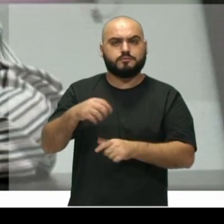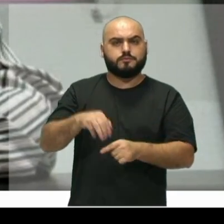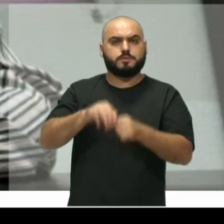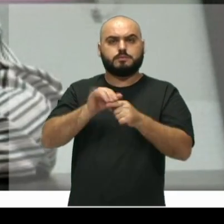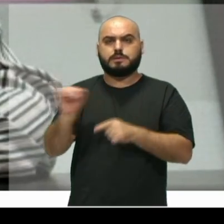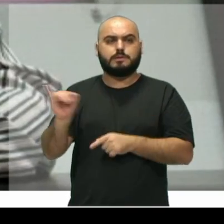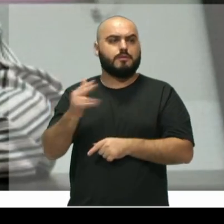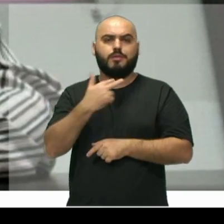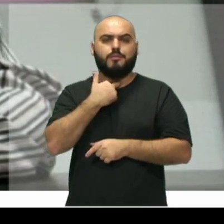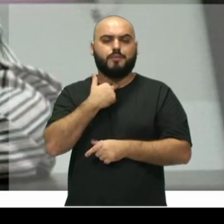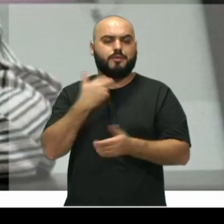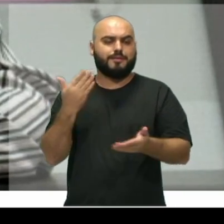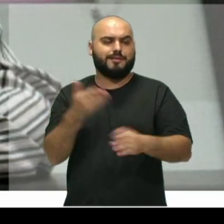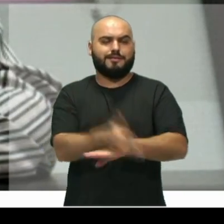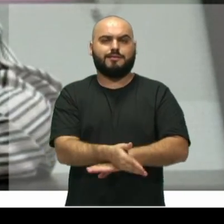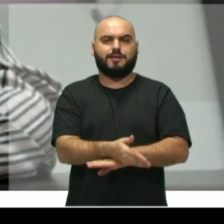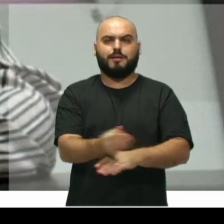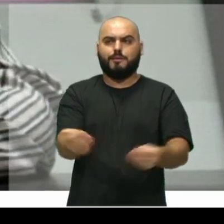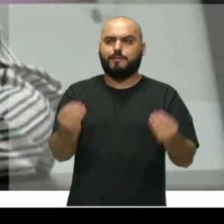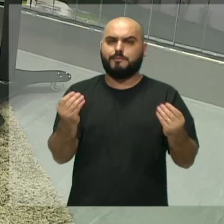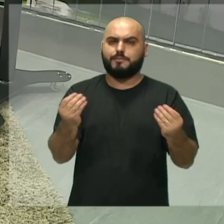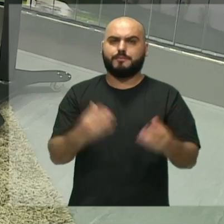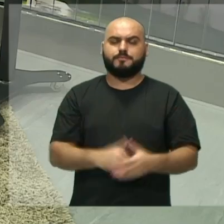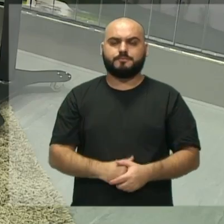cidade em conexão com a rodoviária.